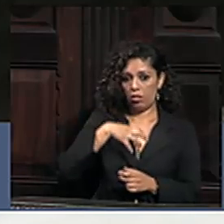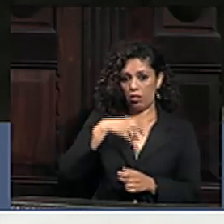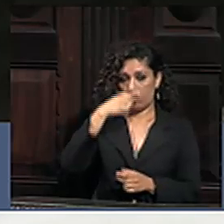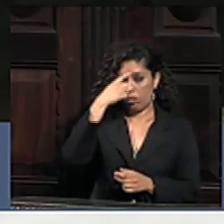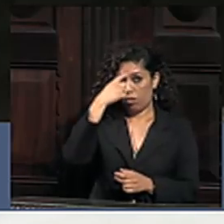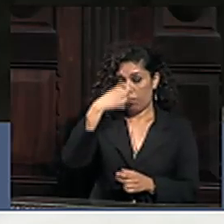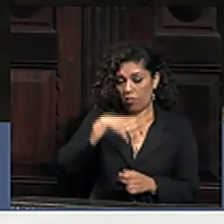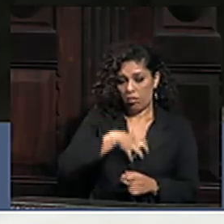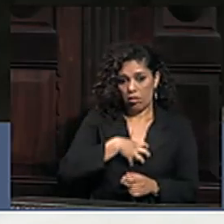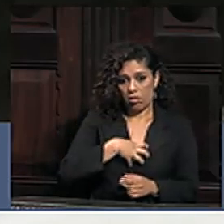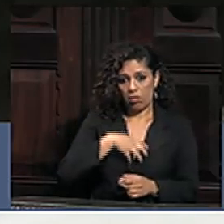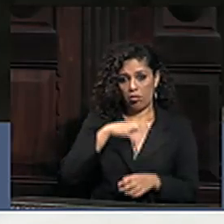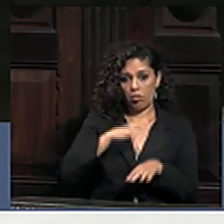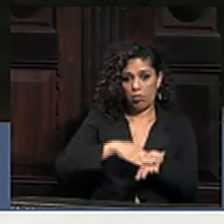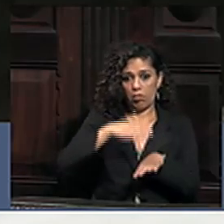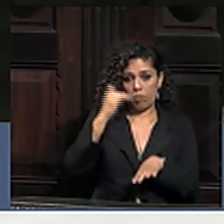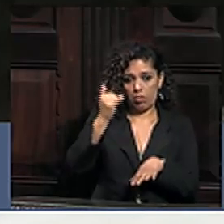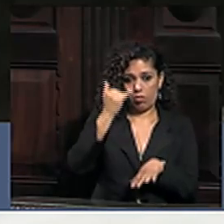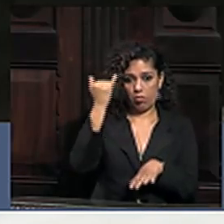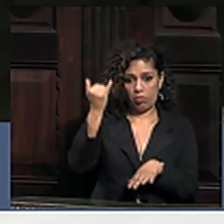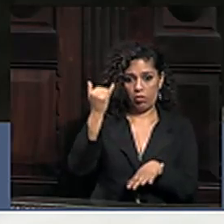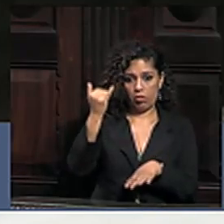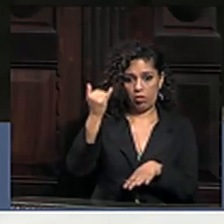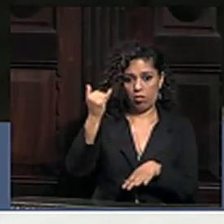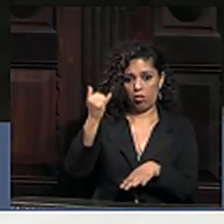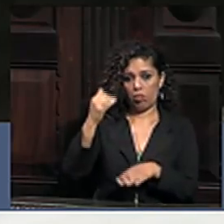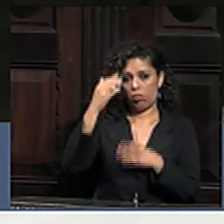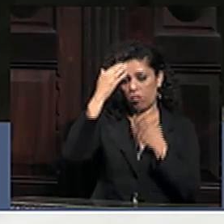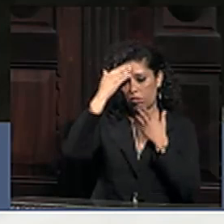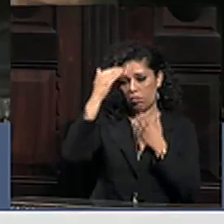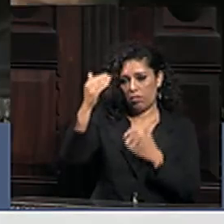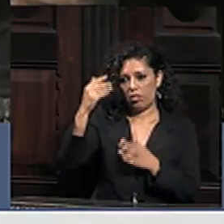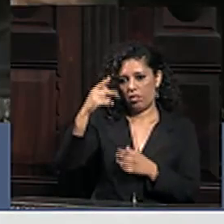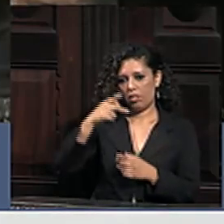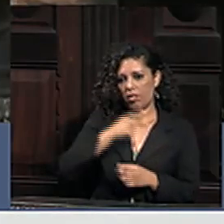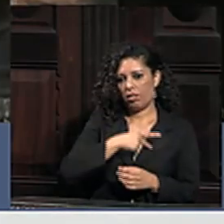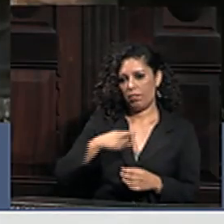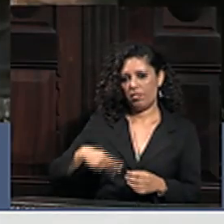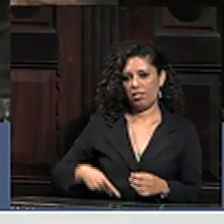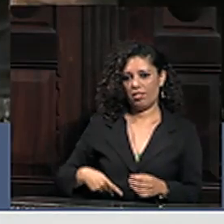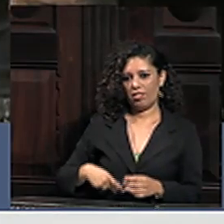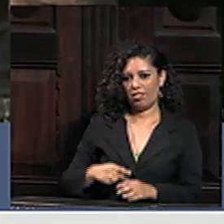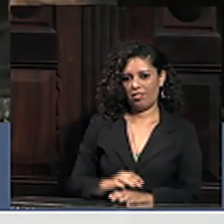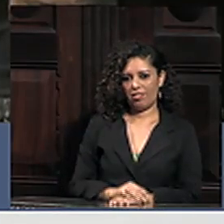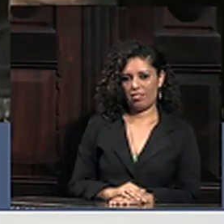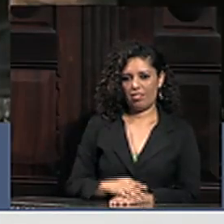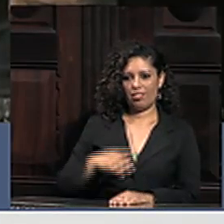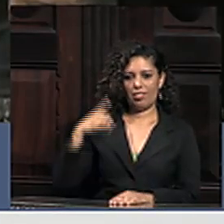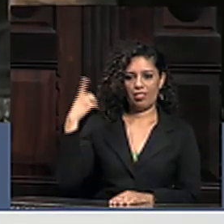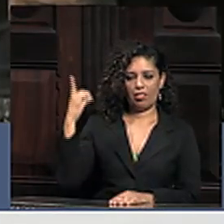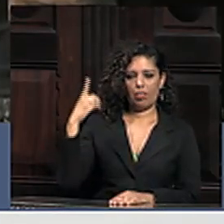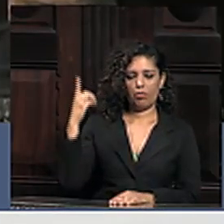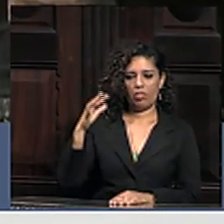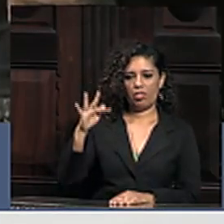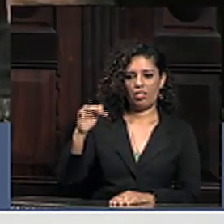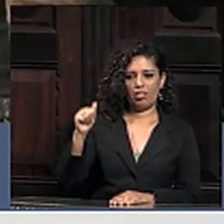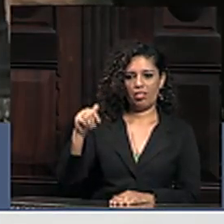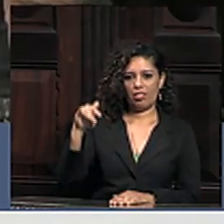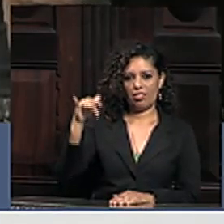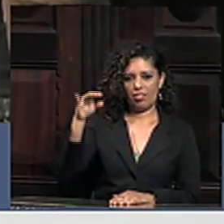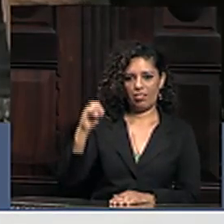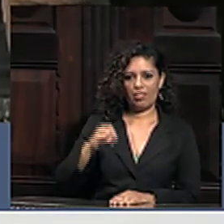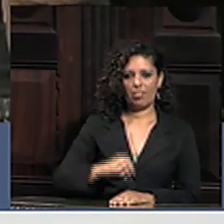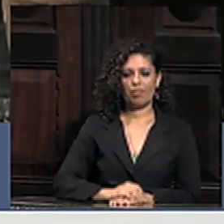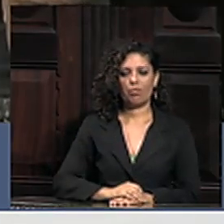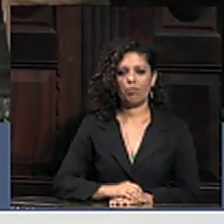a favor ou apresentar emendas a determinados projetos. Obrigado, senhor presidente. Obrigado, deputado Fábio. com os